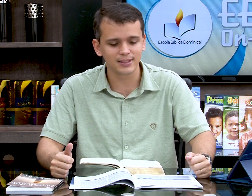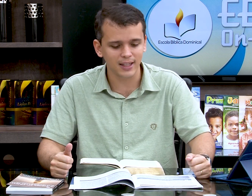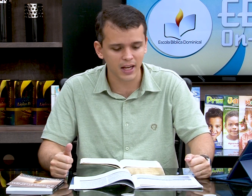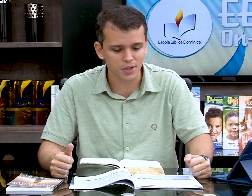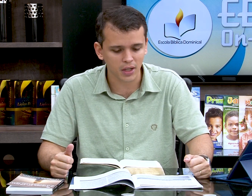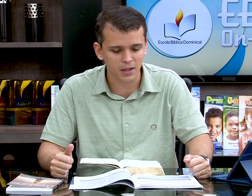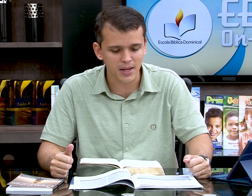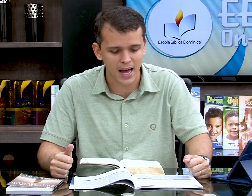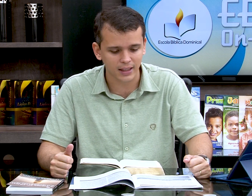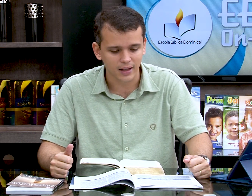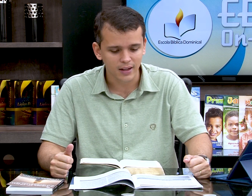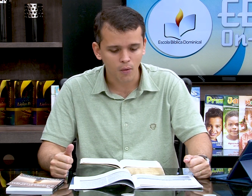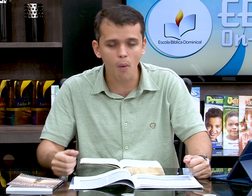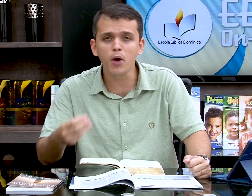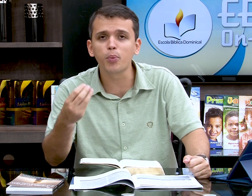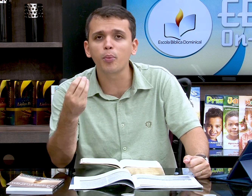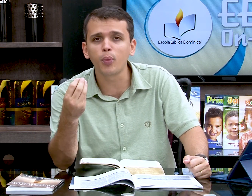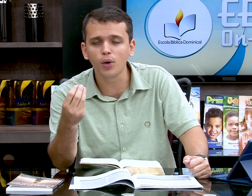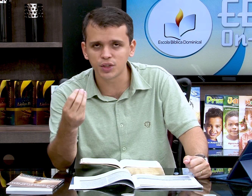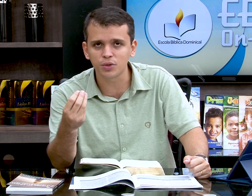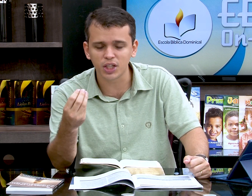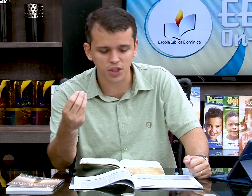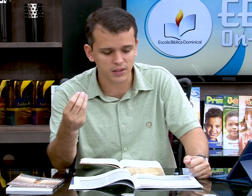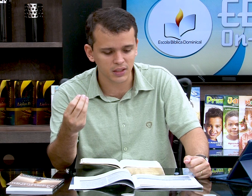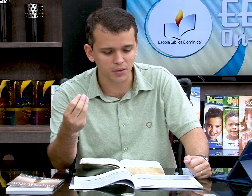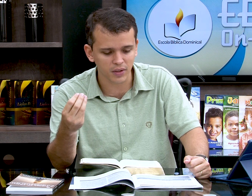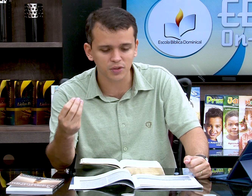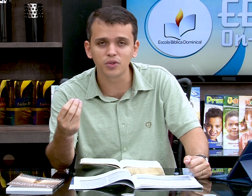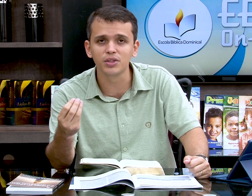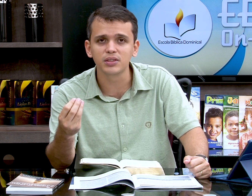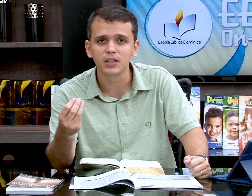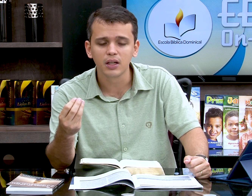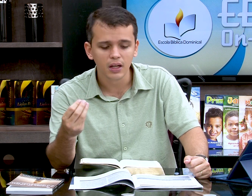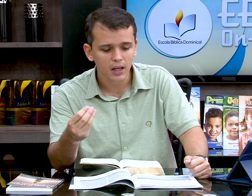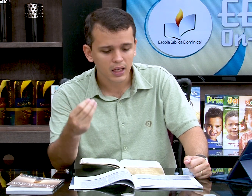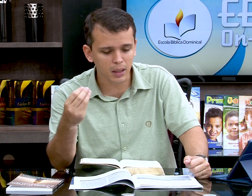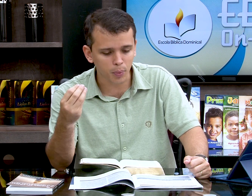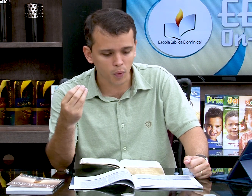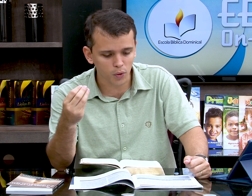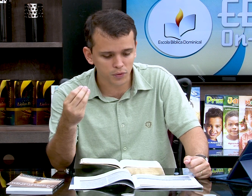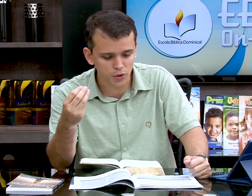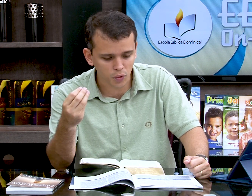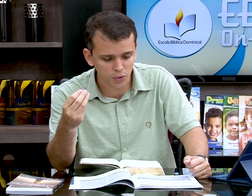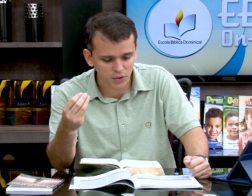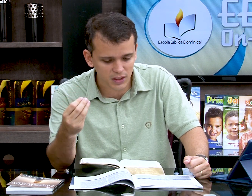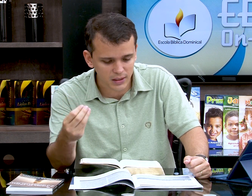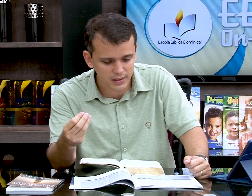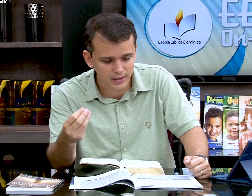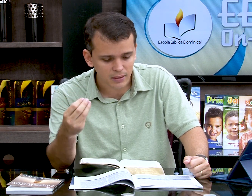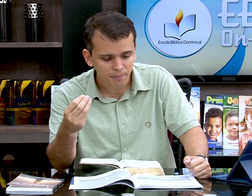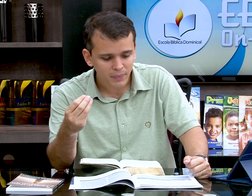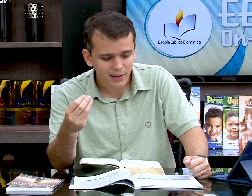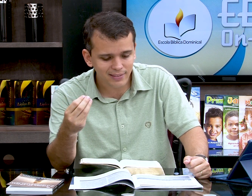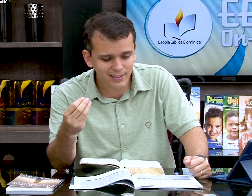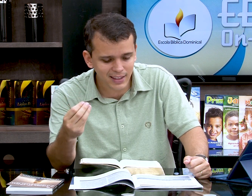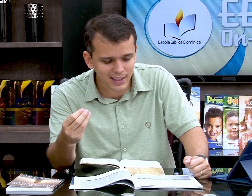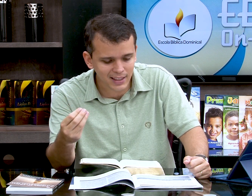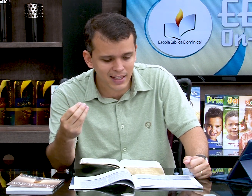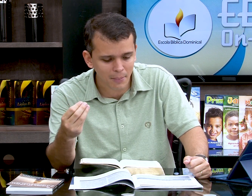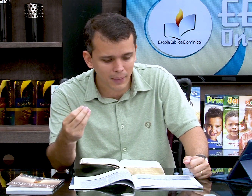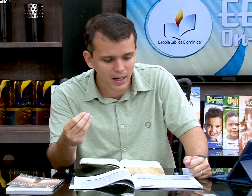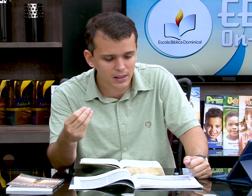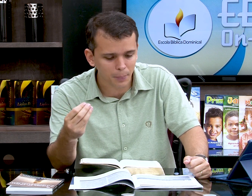permanecessem nesta caminhada qual era o propósito deste ensino verso 12 que vos conduzis